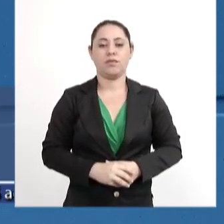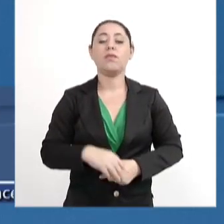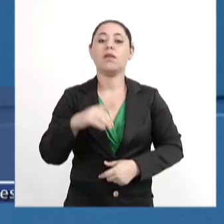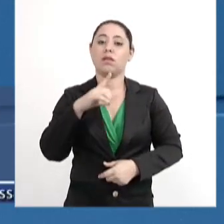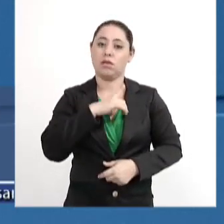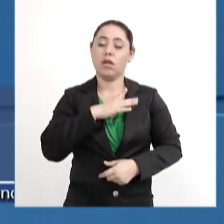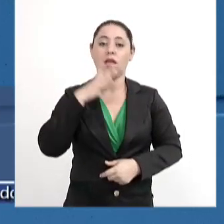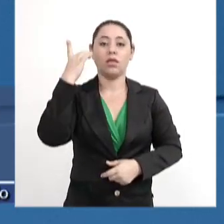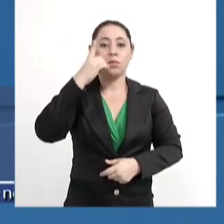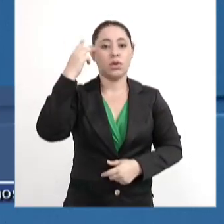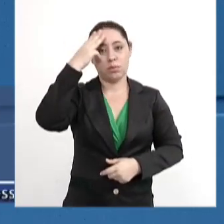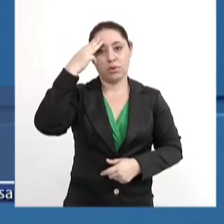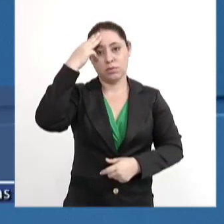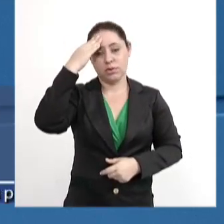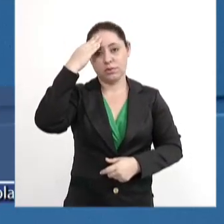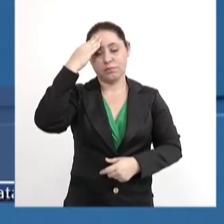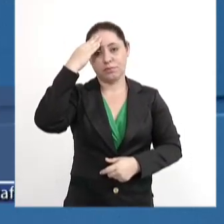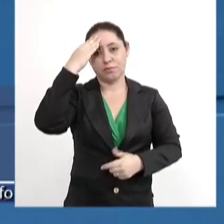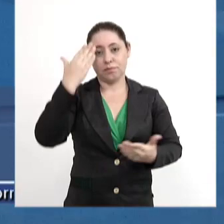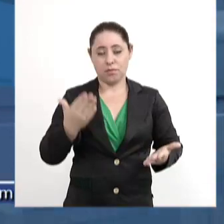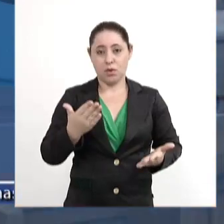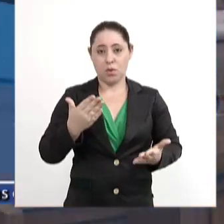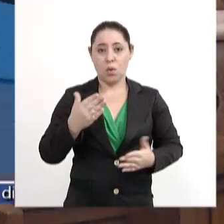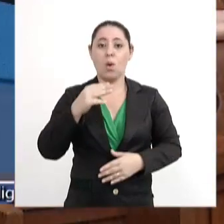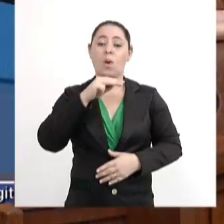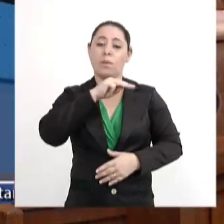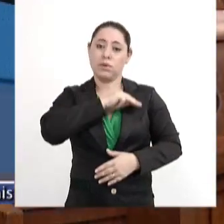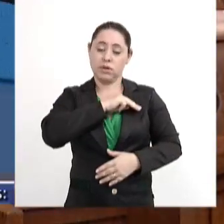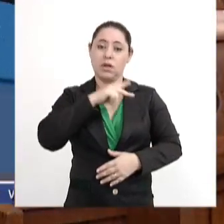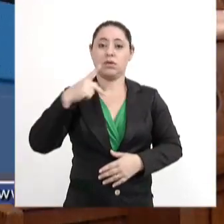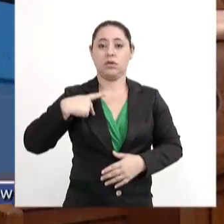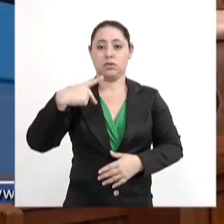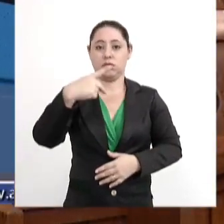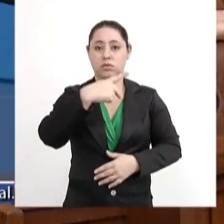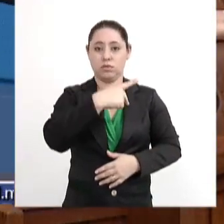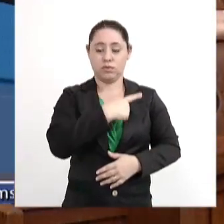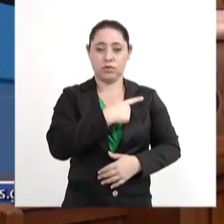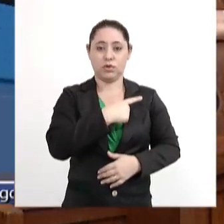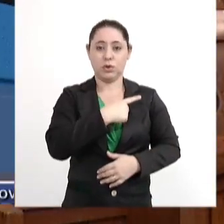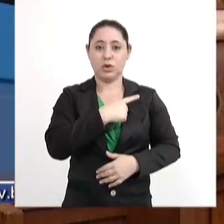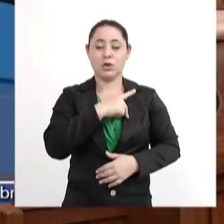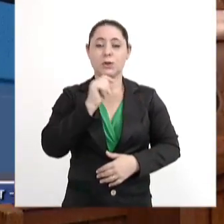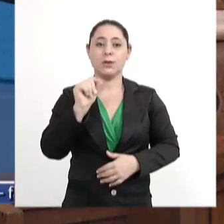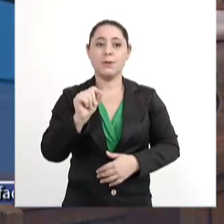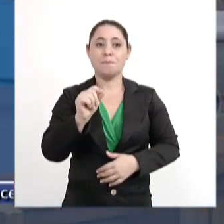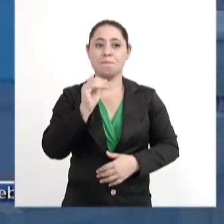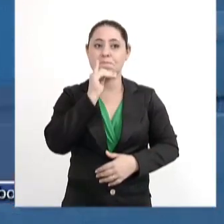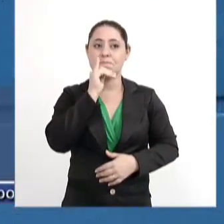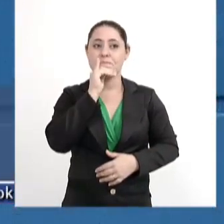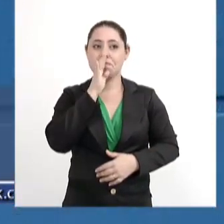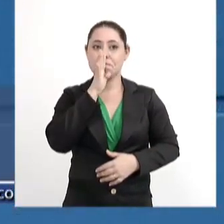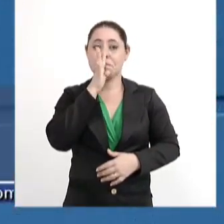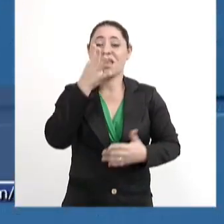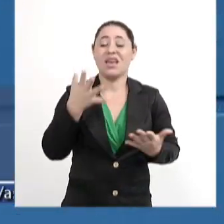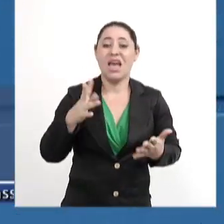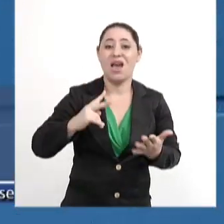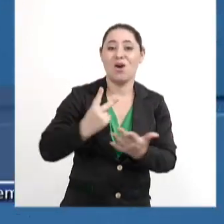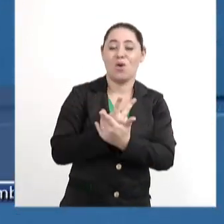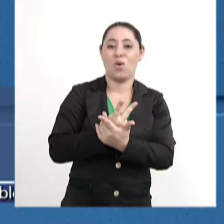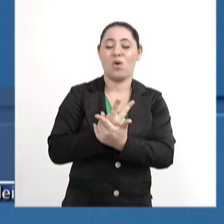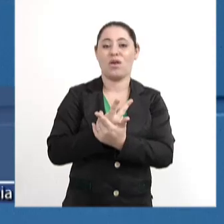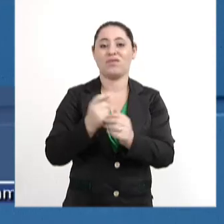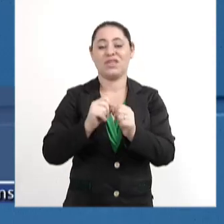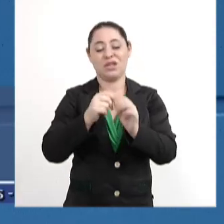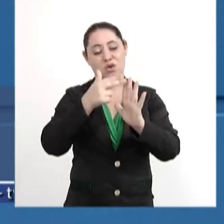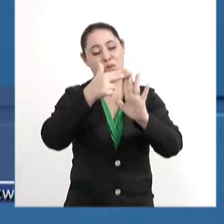existe, deputado Barbosinha, o Ministério da Saúde que se equivocou, editando uma